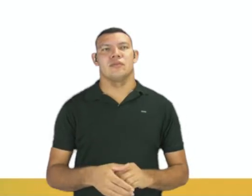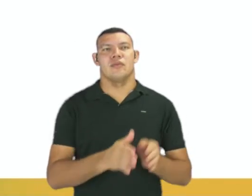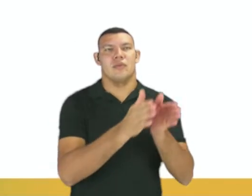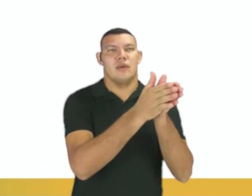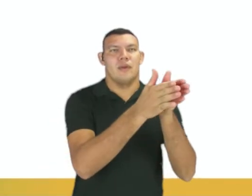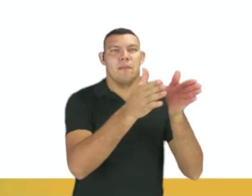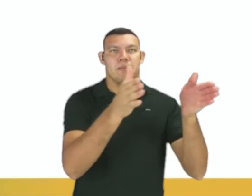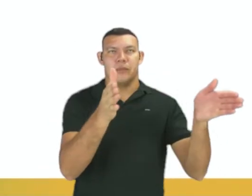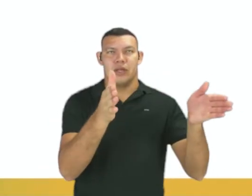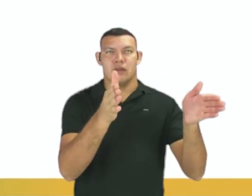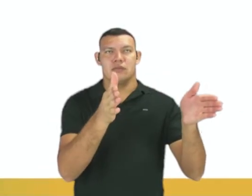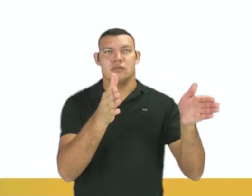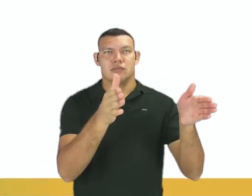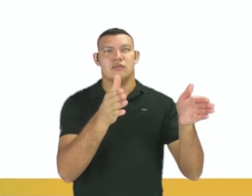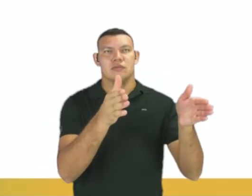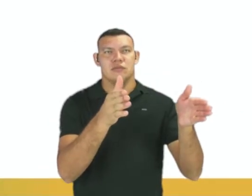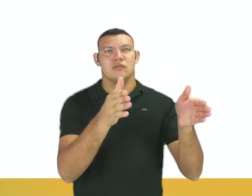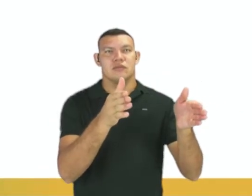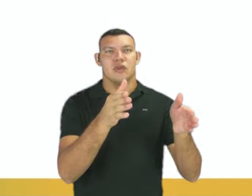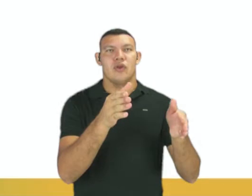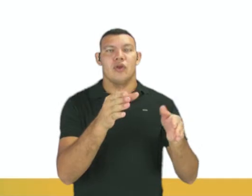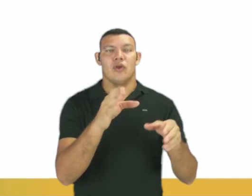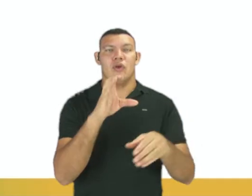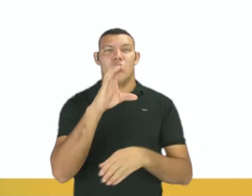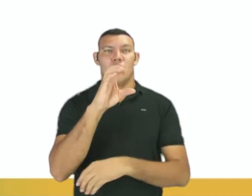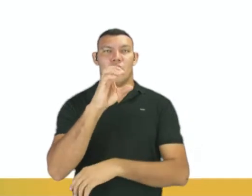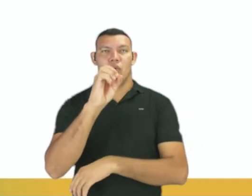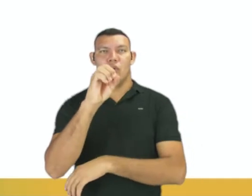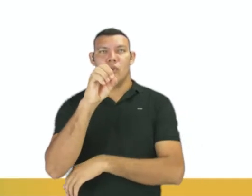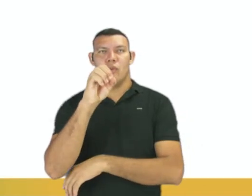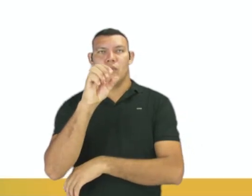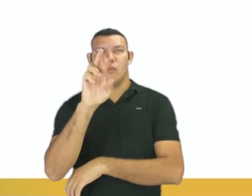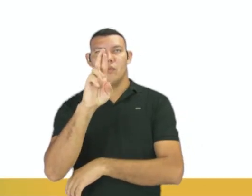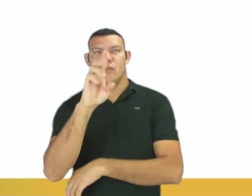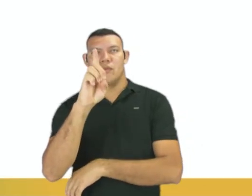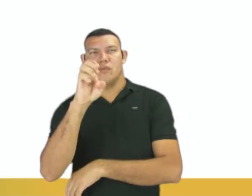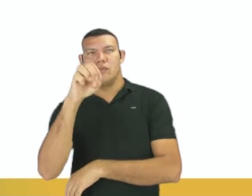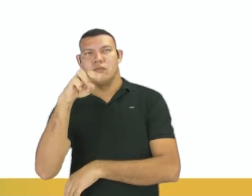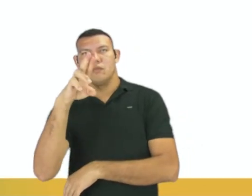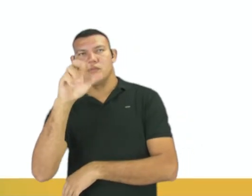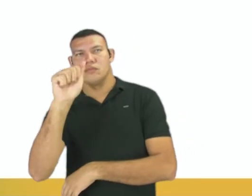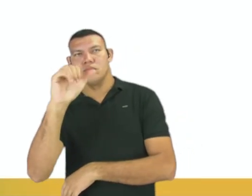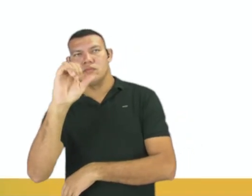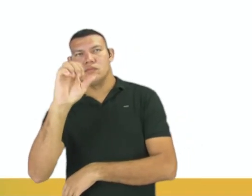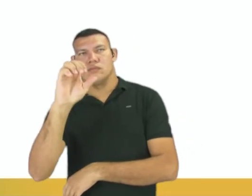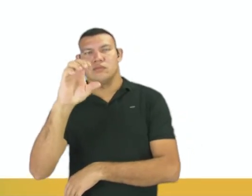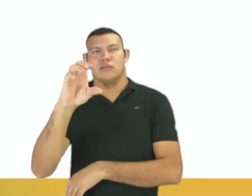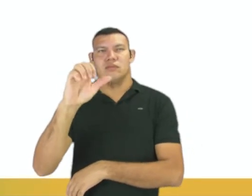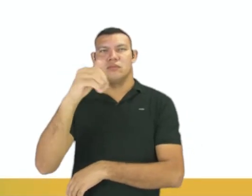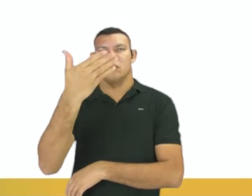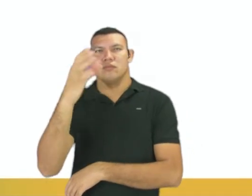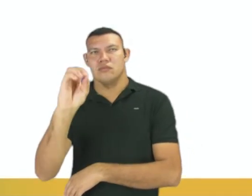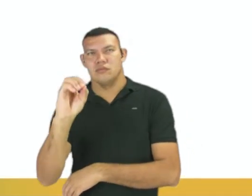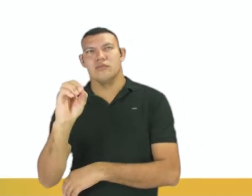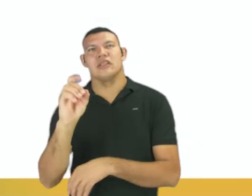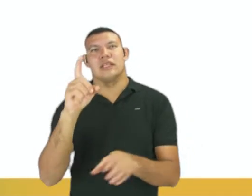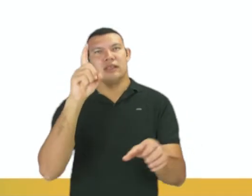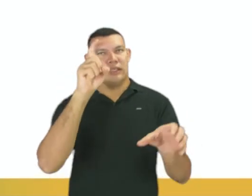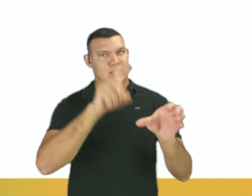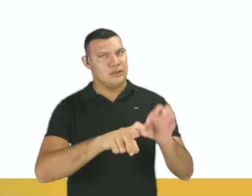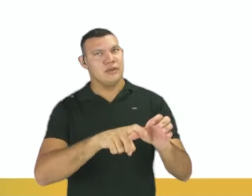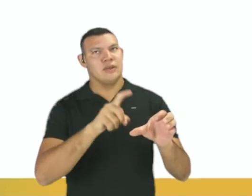deveria ser período composto por coordenação essas orações que apresentam interdependência elas são